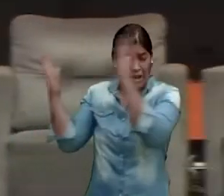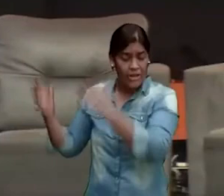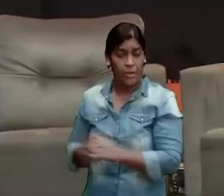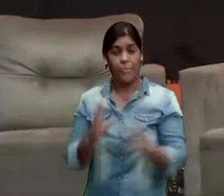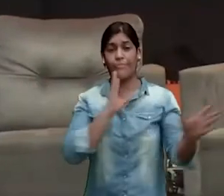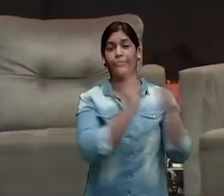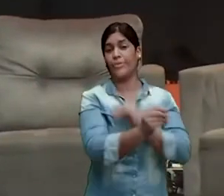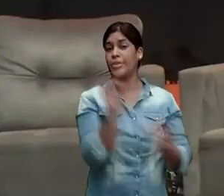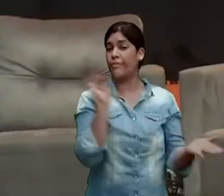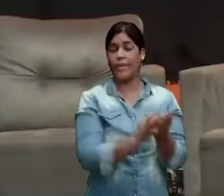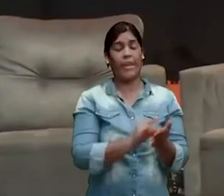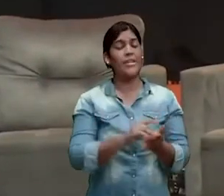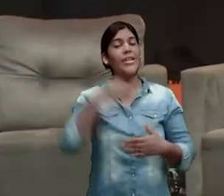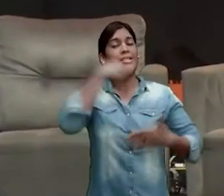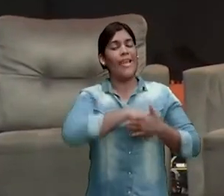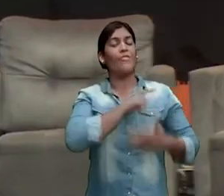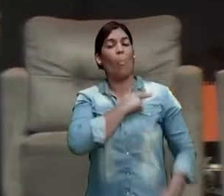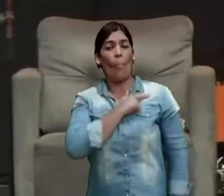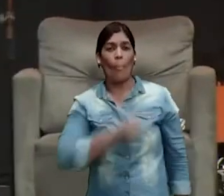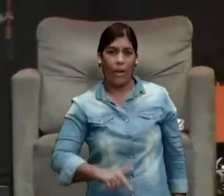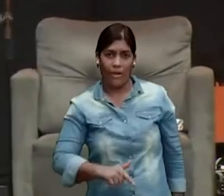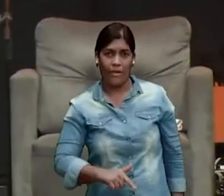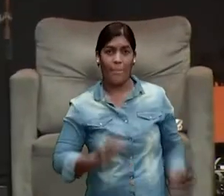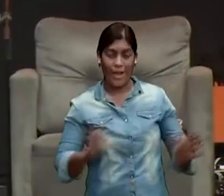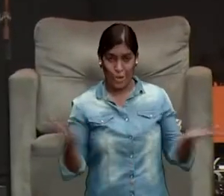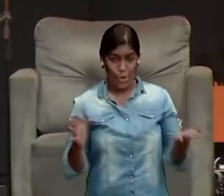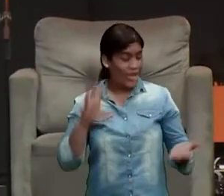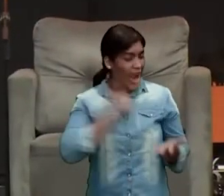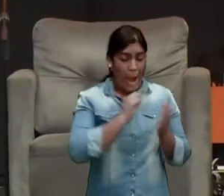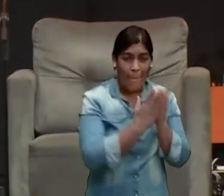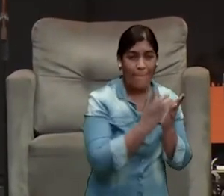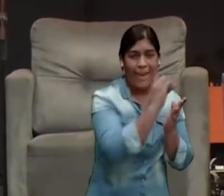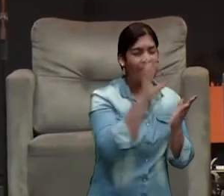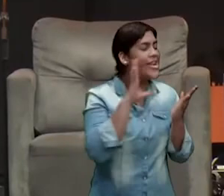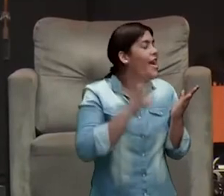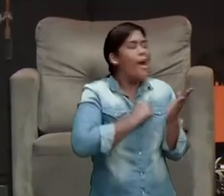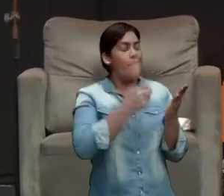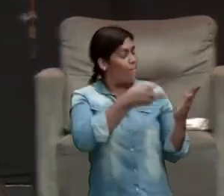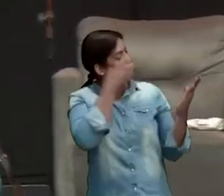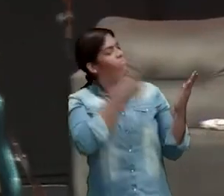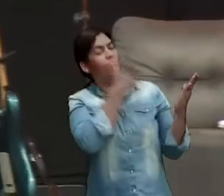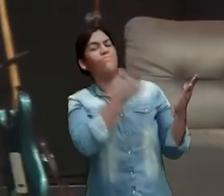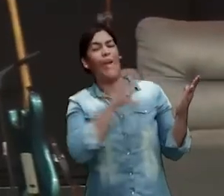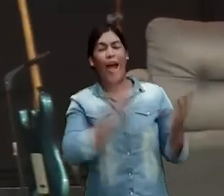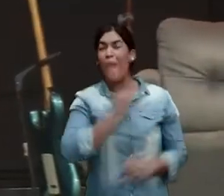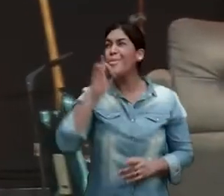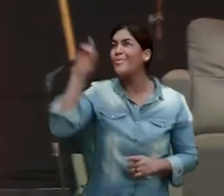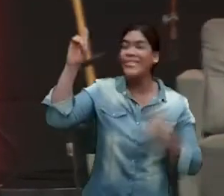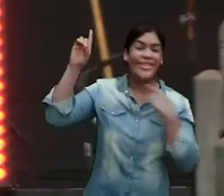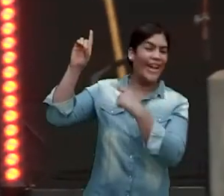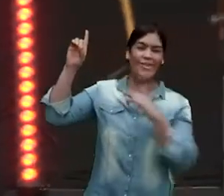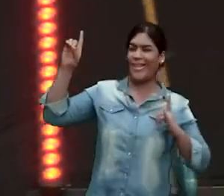fugir da realidade de um vazio interior e que hoje Eles amam a palavra e agilizamos a Bíblia revisão o Deus da Bíblia